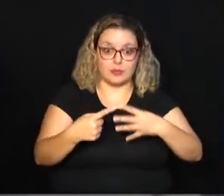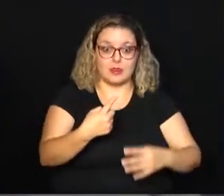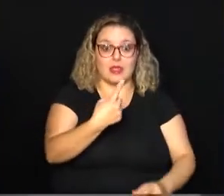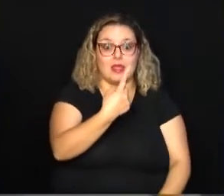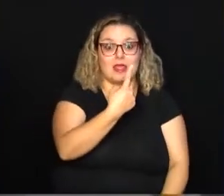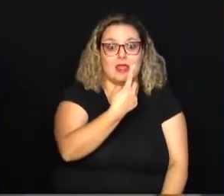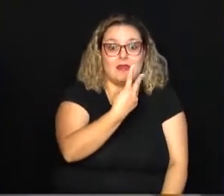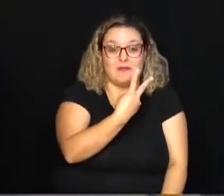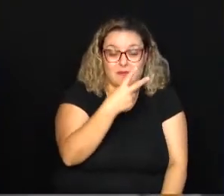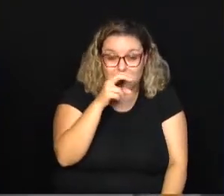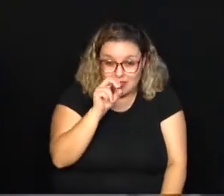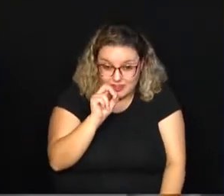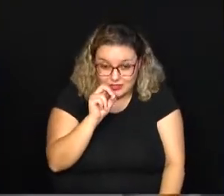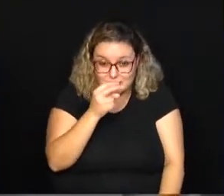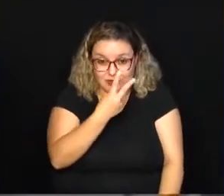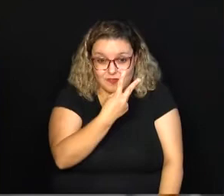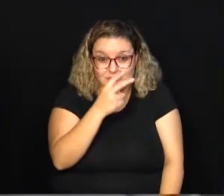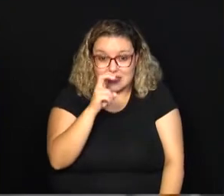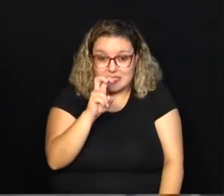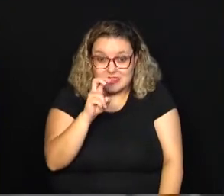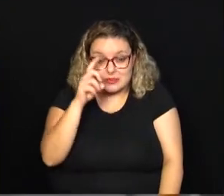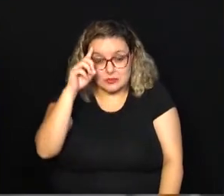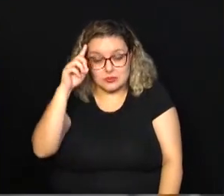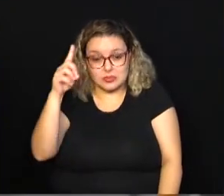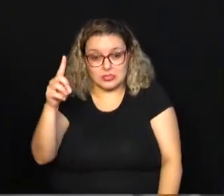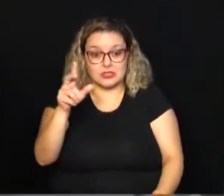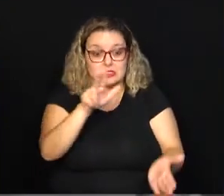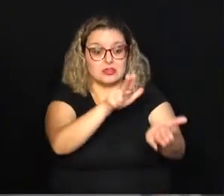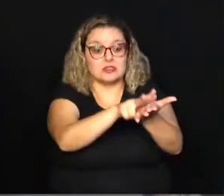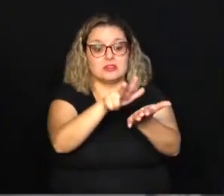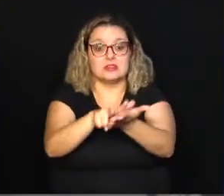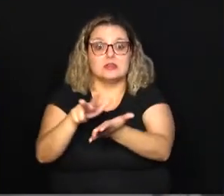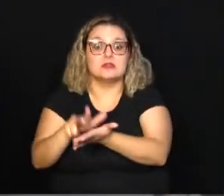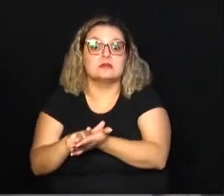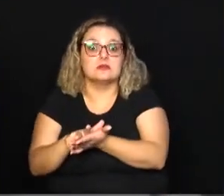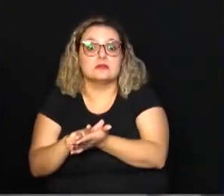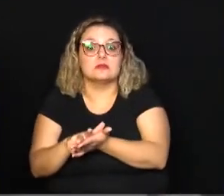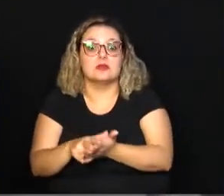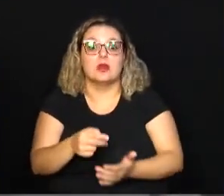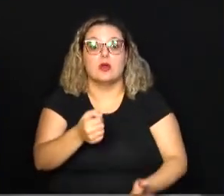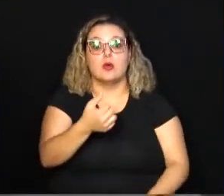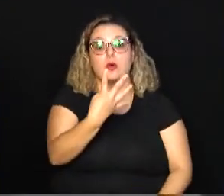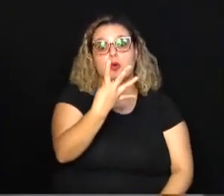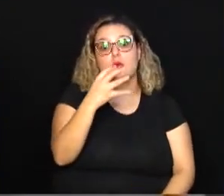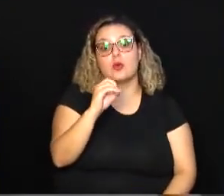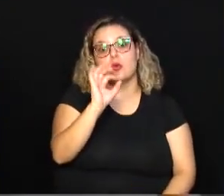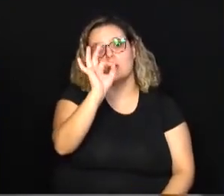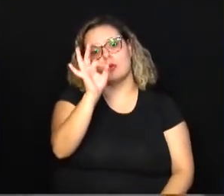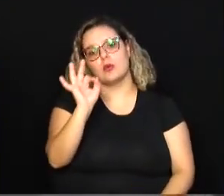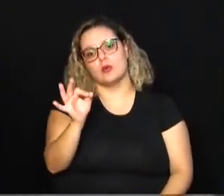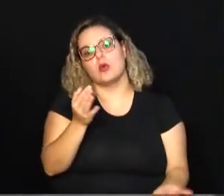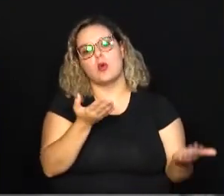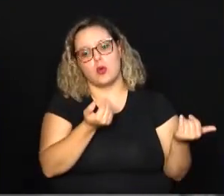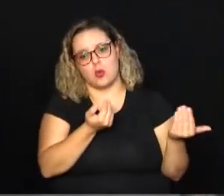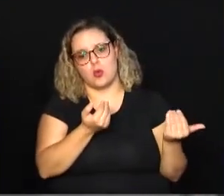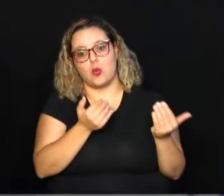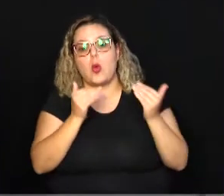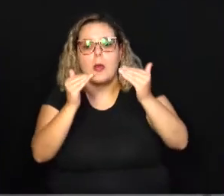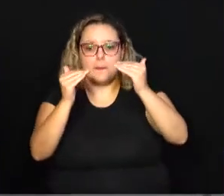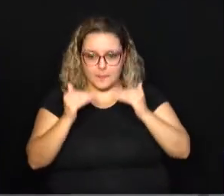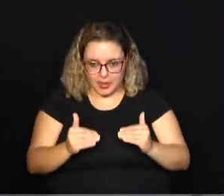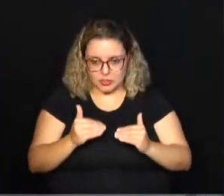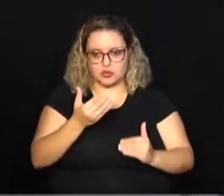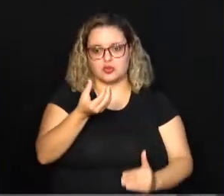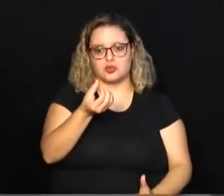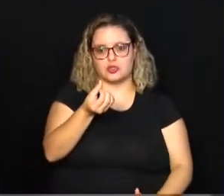por paciente, sendo que quase 40% jovens que eu digo assim, abaixo de 60 e